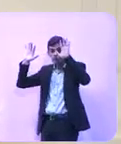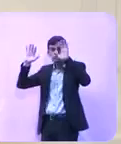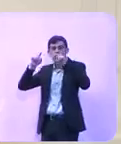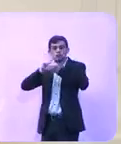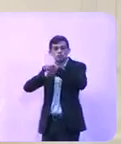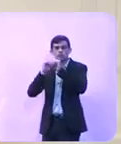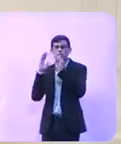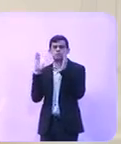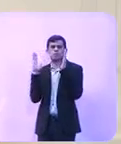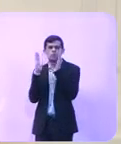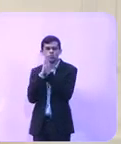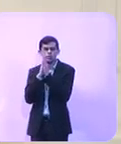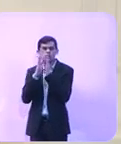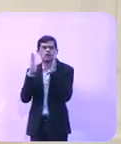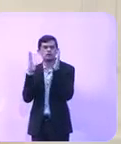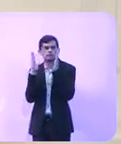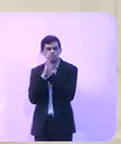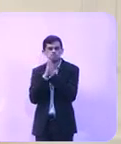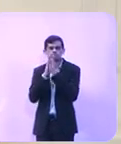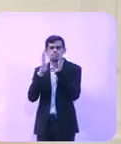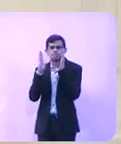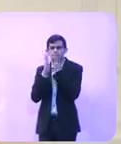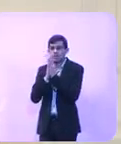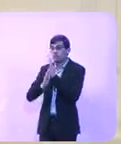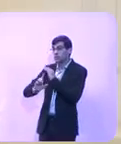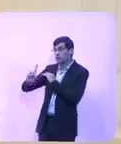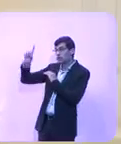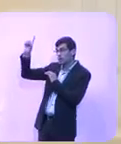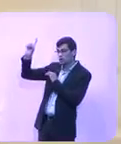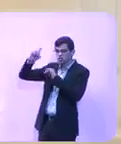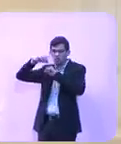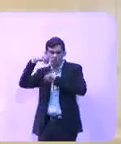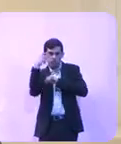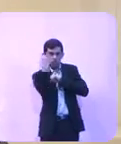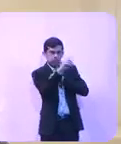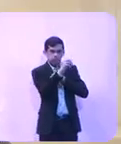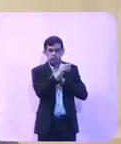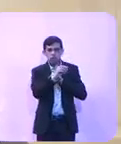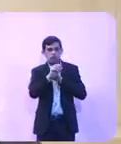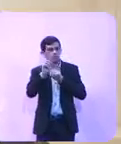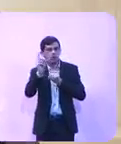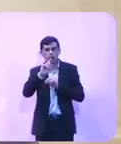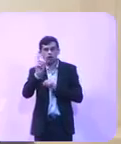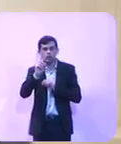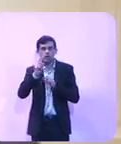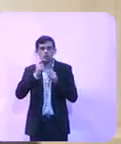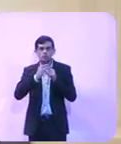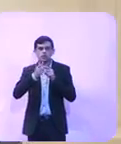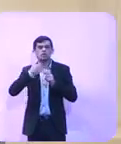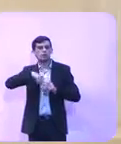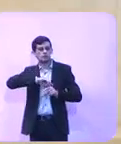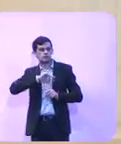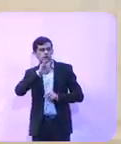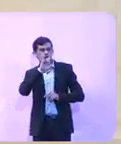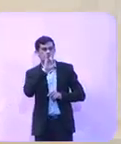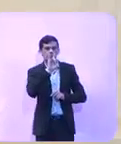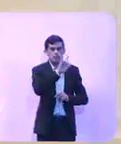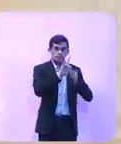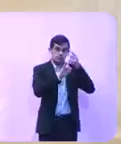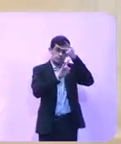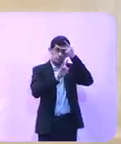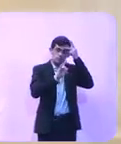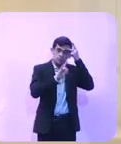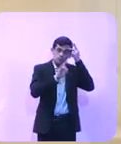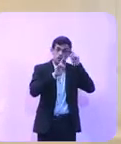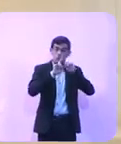você orar, você vai orar não para que Deus castigue, faça, aconteça, porque a gente ama as pessoas, mas